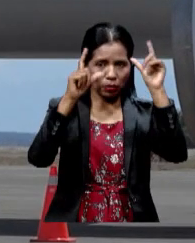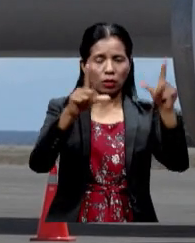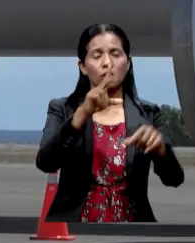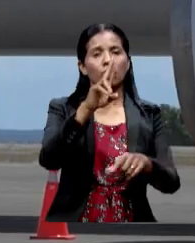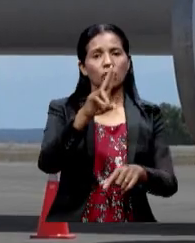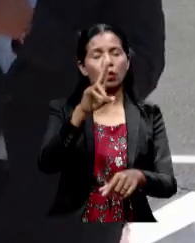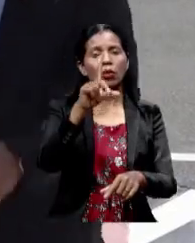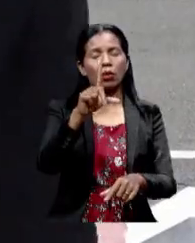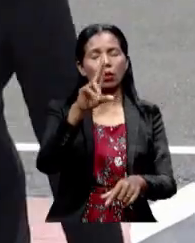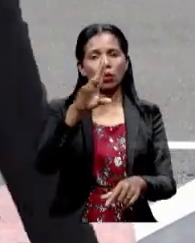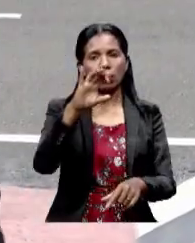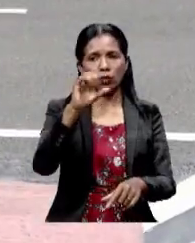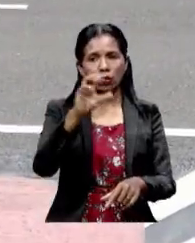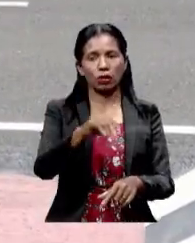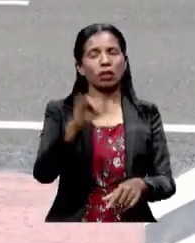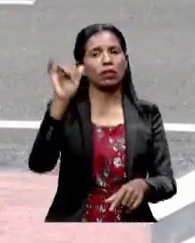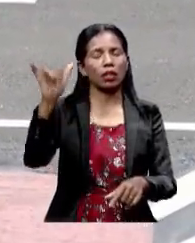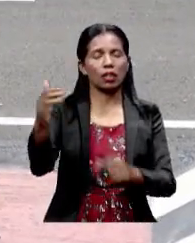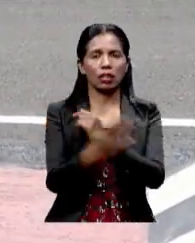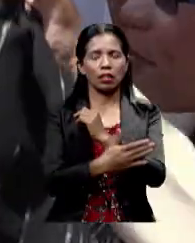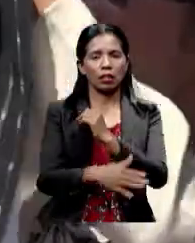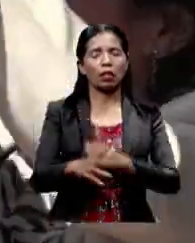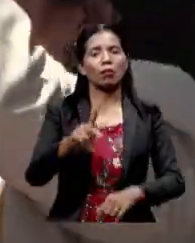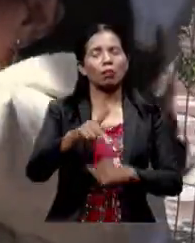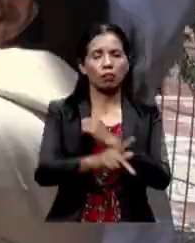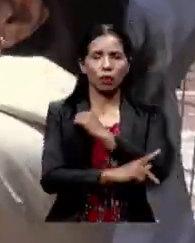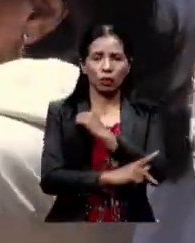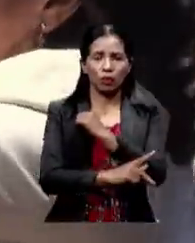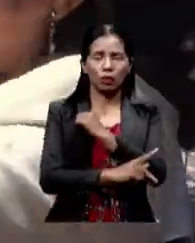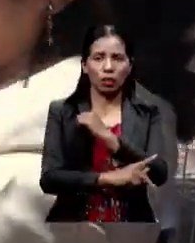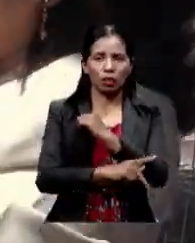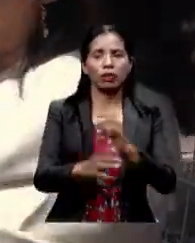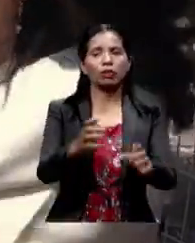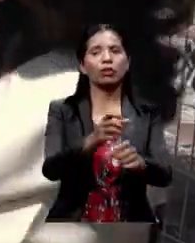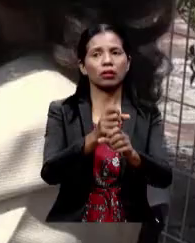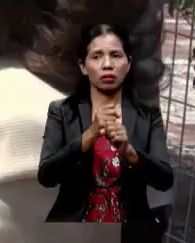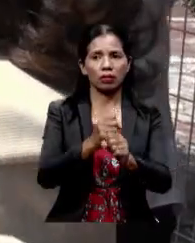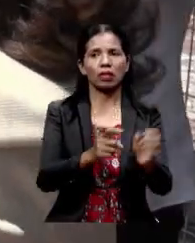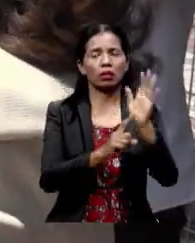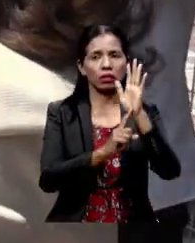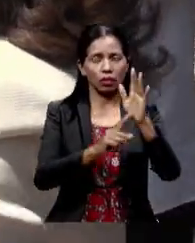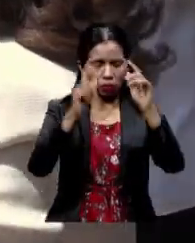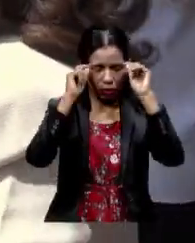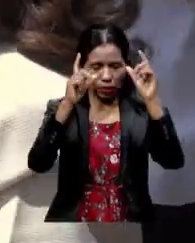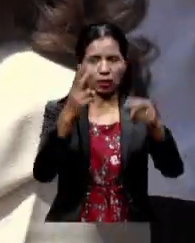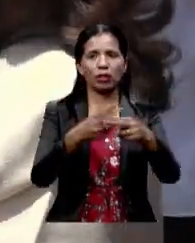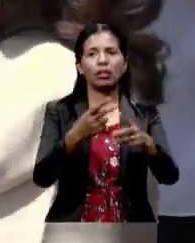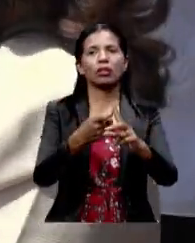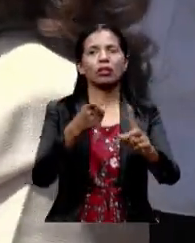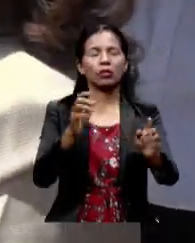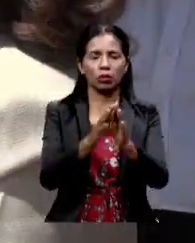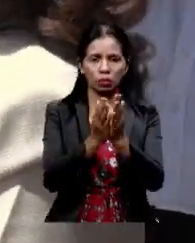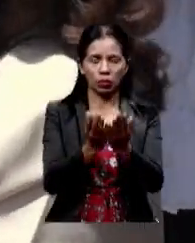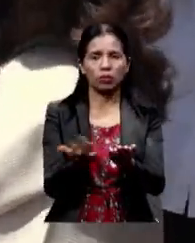Cardoso, nebehela e nação Portugal, atusimo com decoração, tambah amorim ona Timor-Leste nianarang, husi livro sira